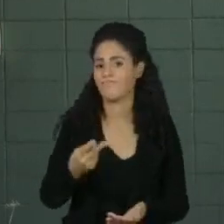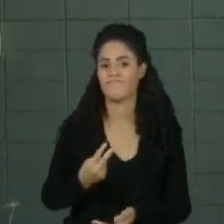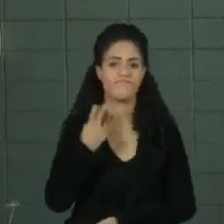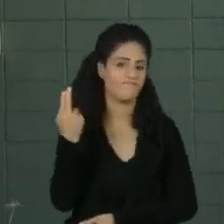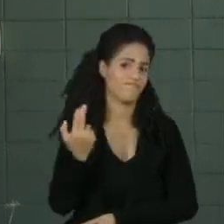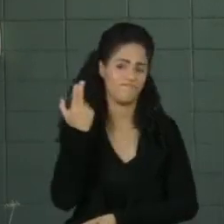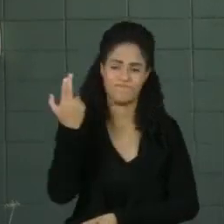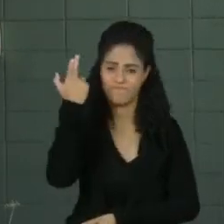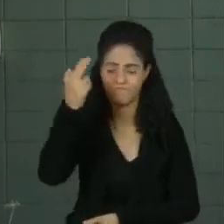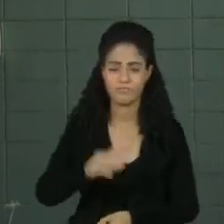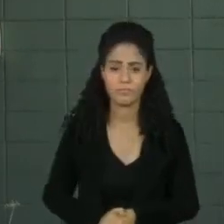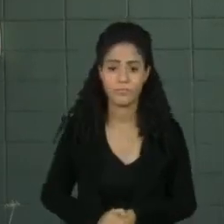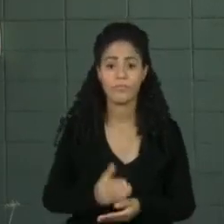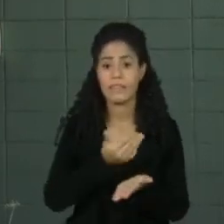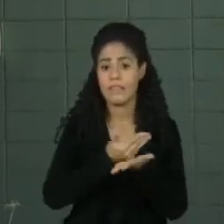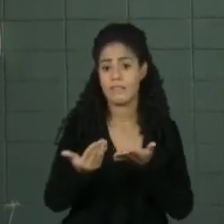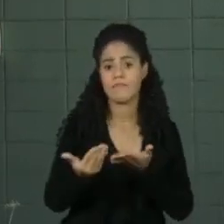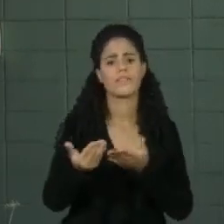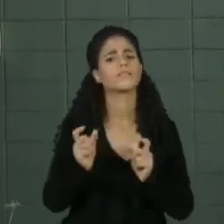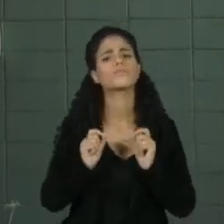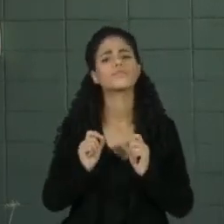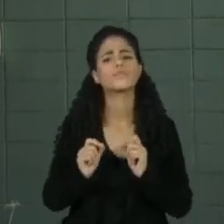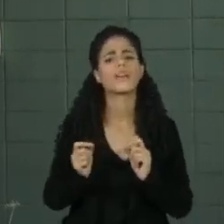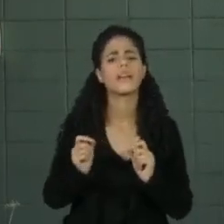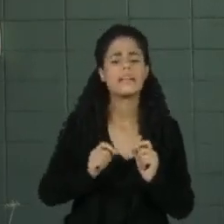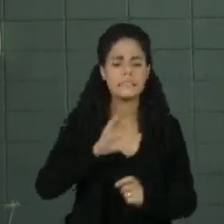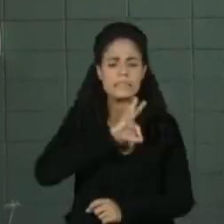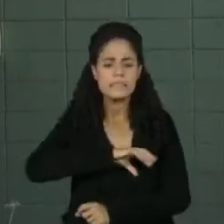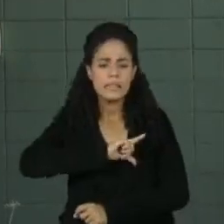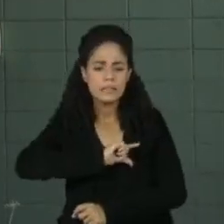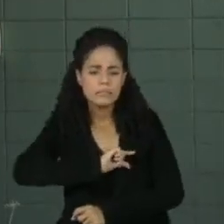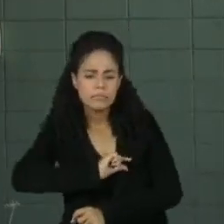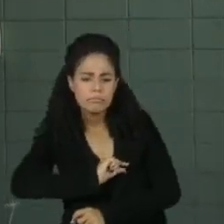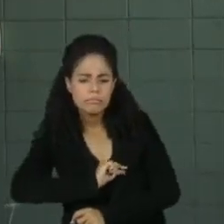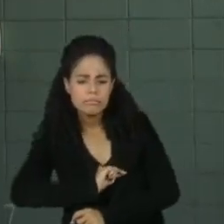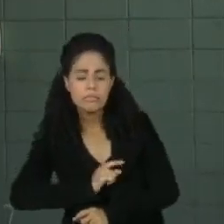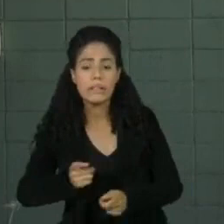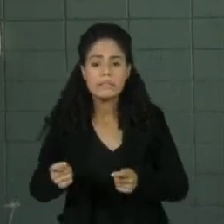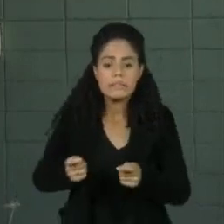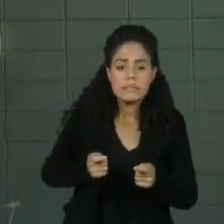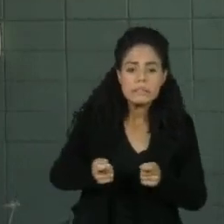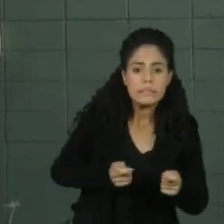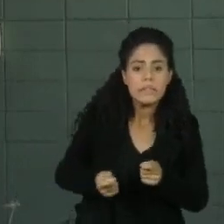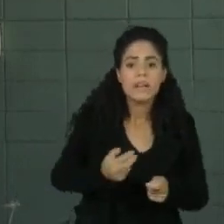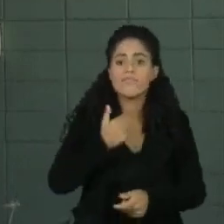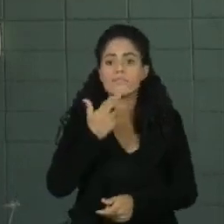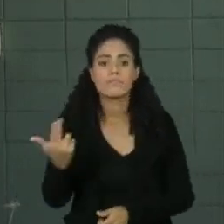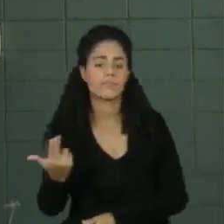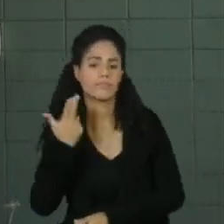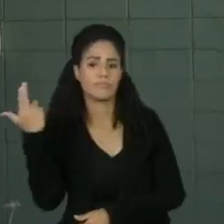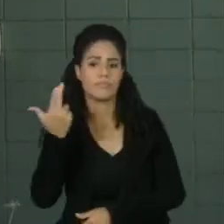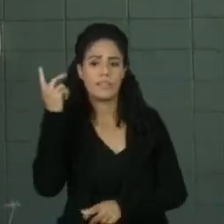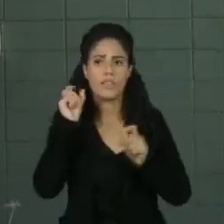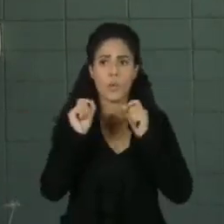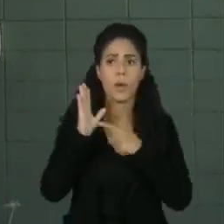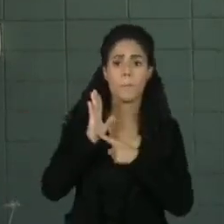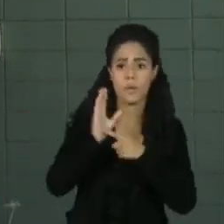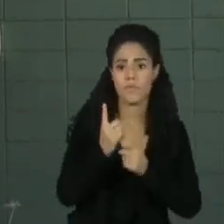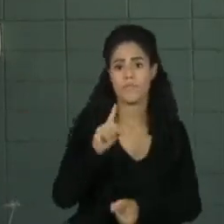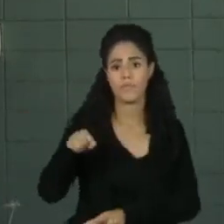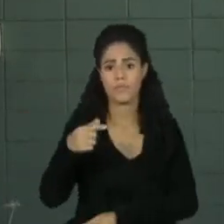primeira vez desde o início do Plano Real, o salário mínimo perde poder de compra. O levantamento feito por uma consultoria americana aponta perda